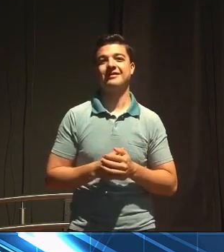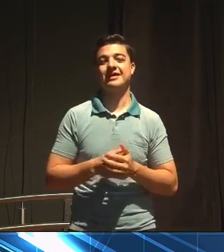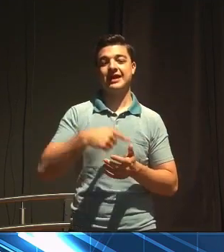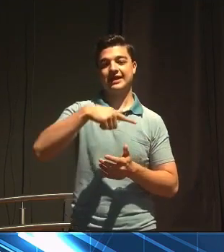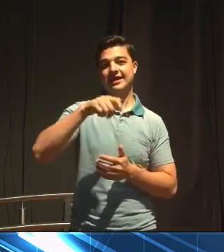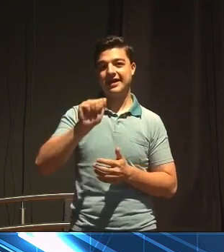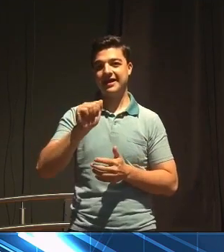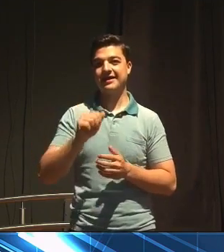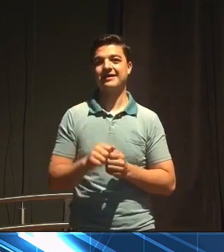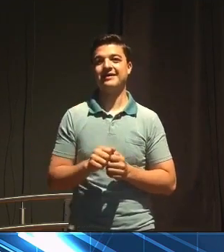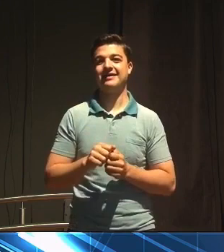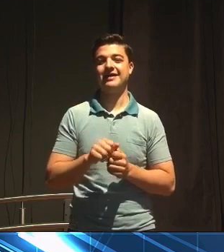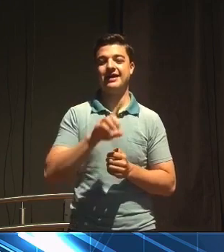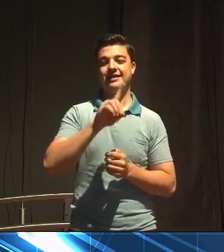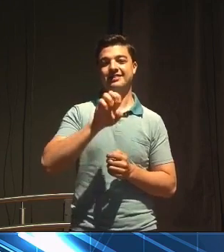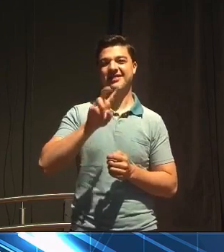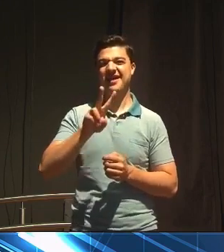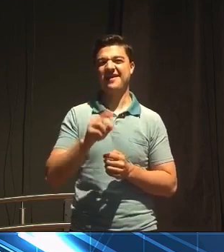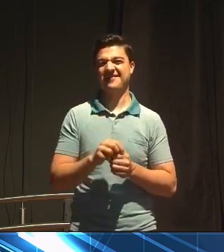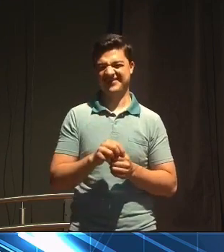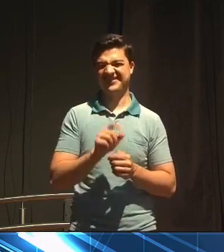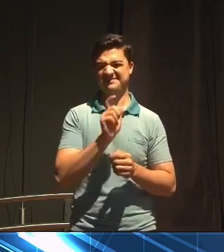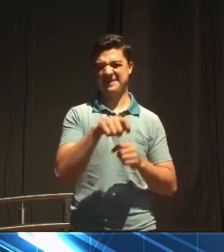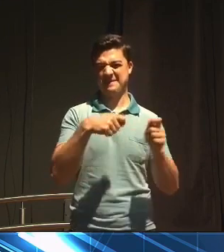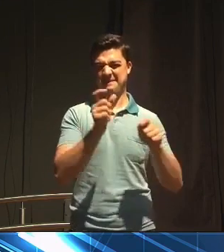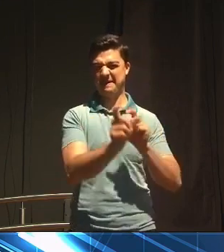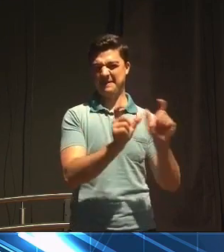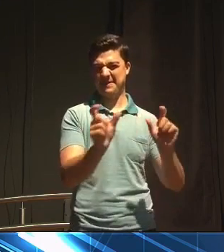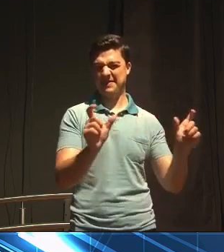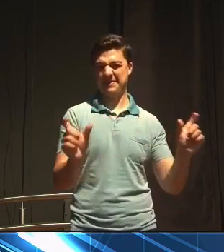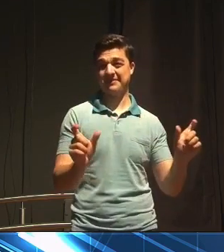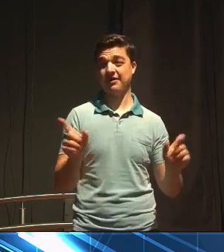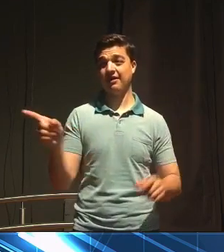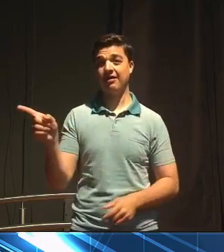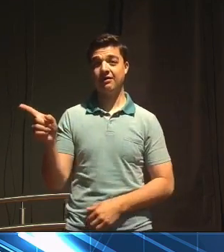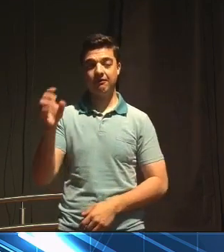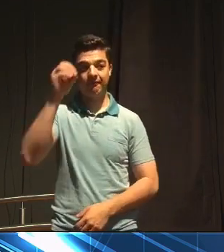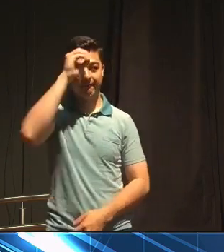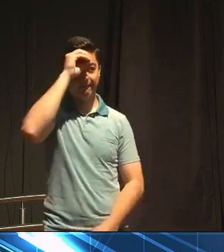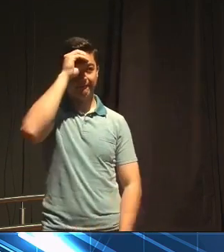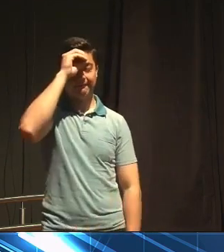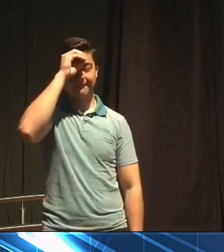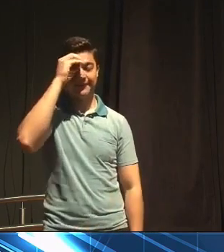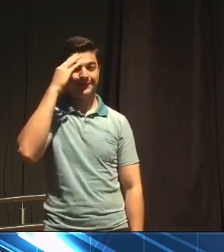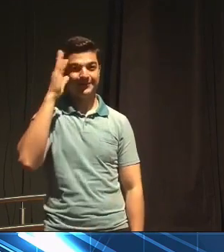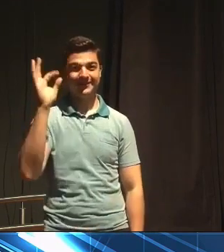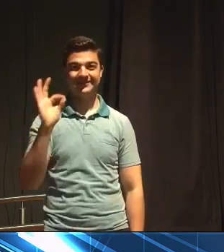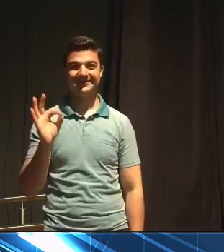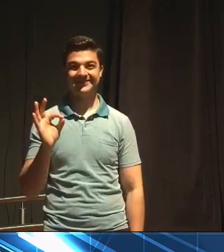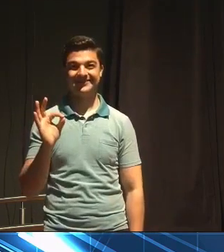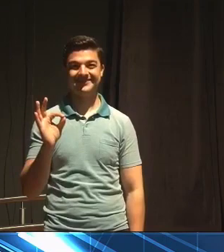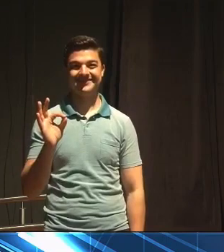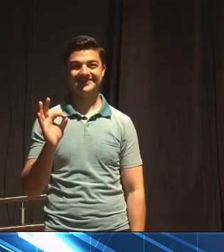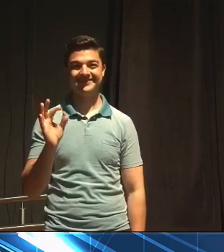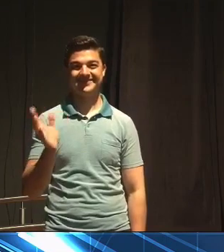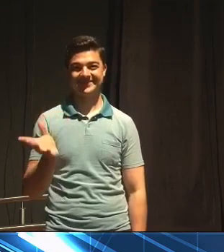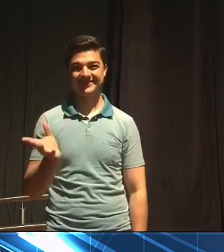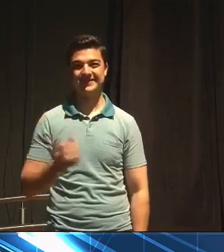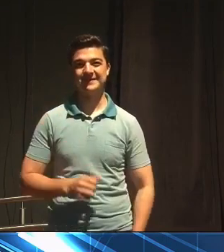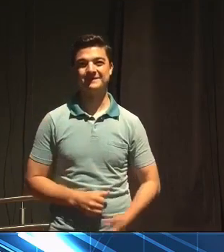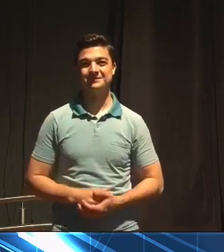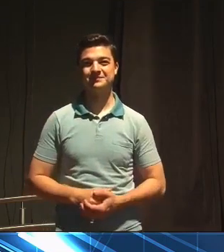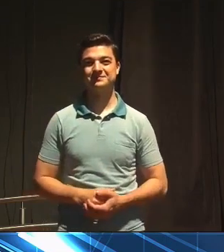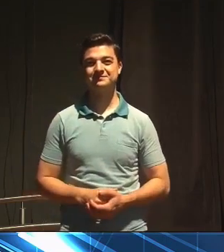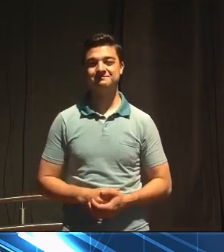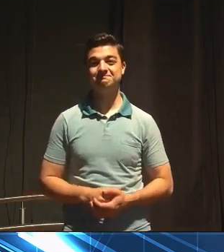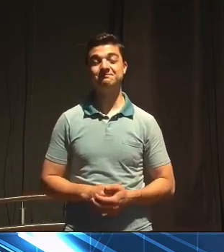QA, Dev. A pessoa fica desse jeito, dá dó. Mas aí, esse é o